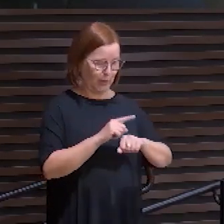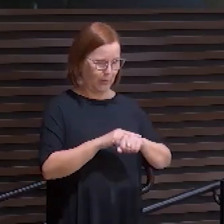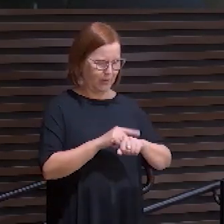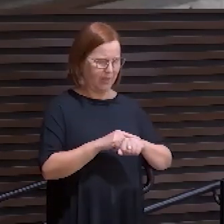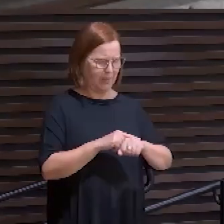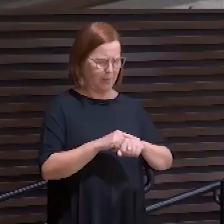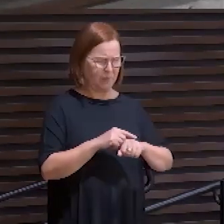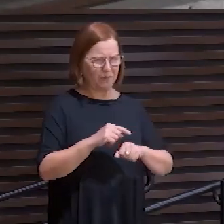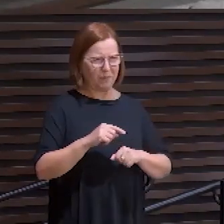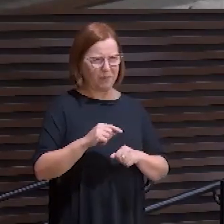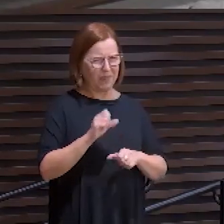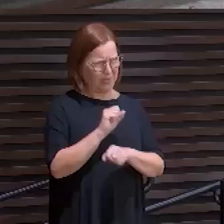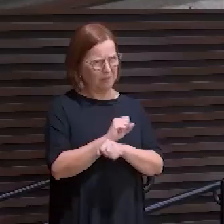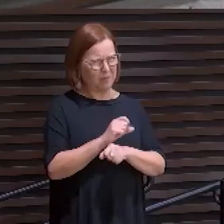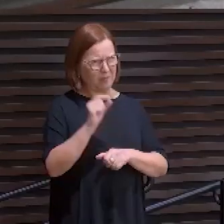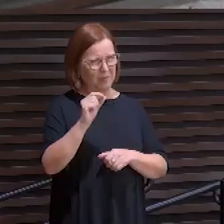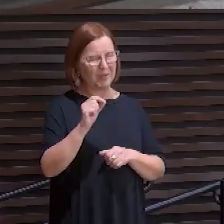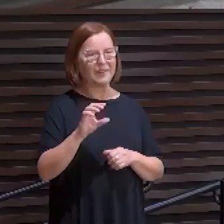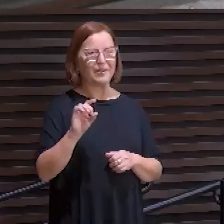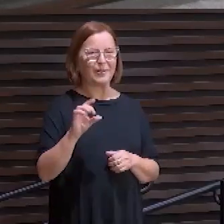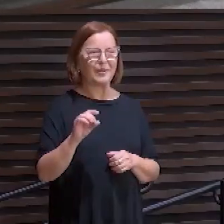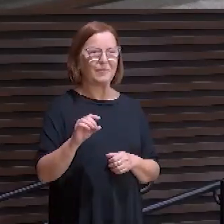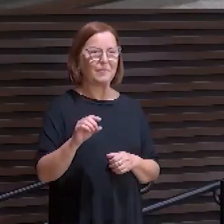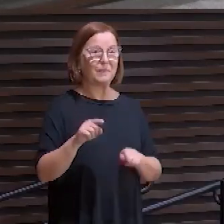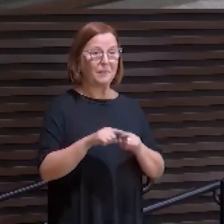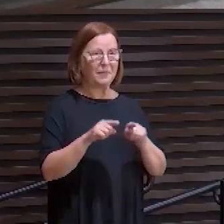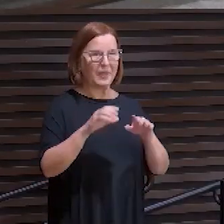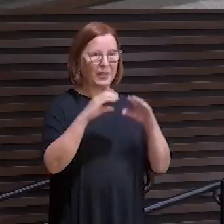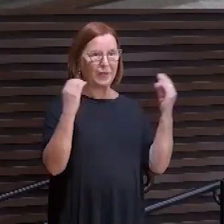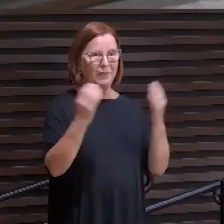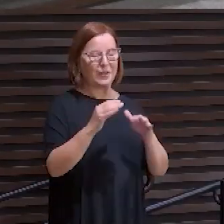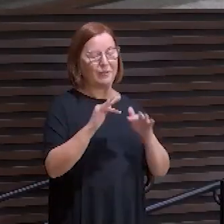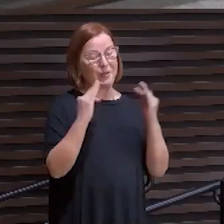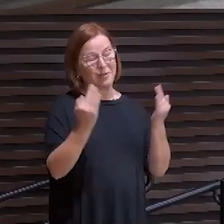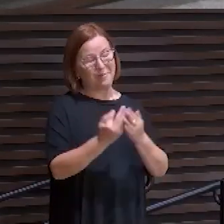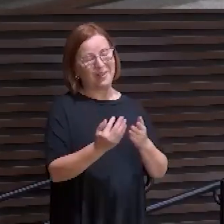como é uma conferência de família, eu vou passar um pouquinho.